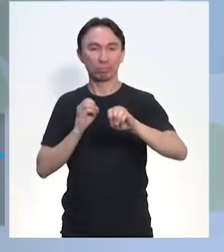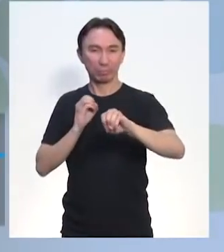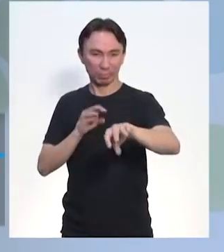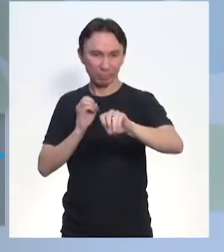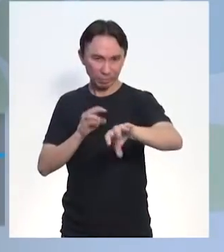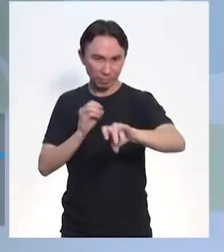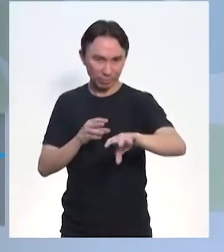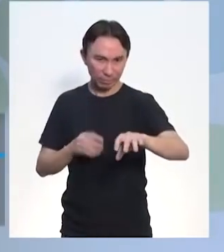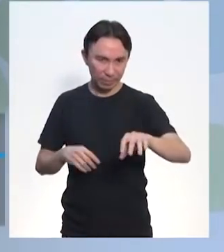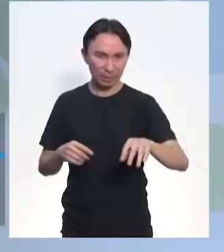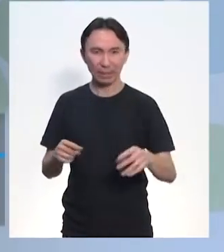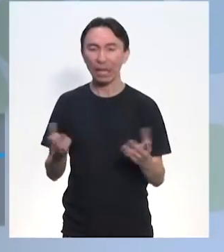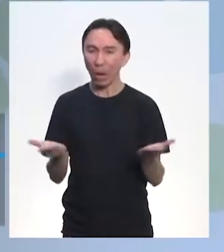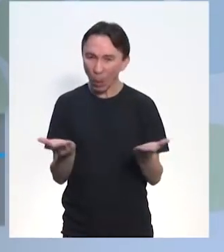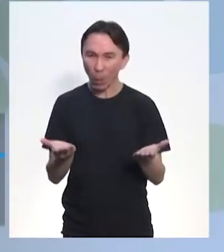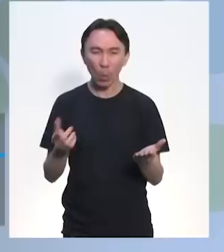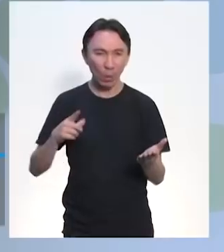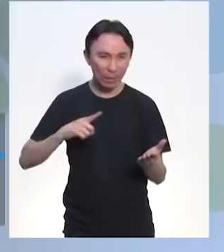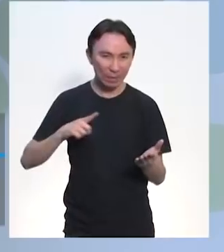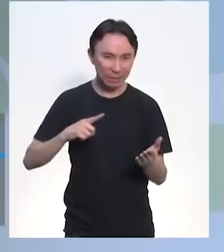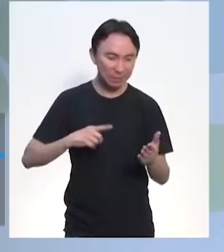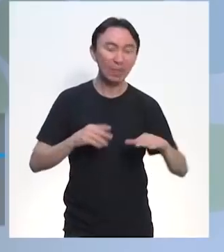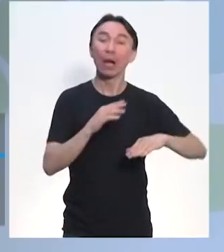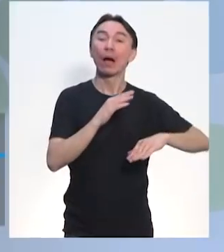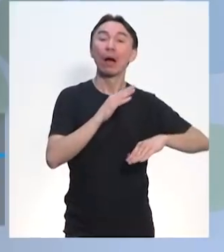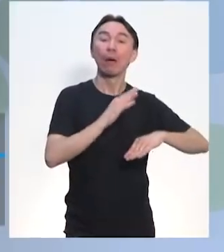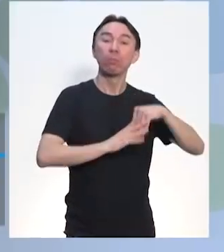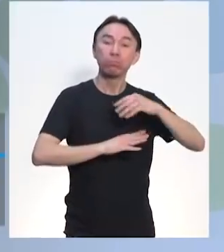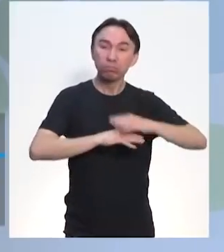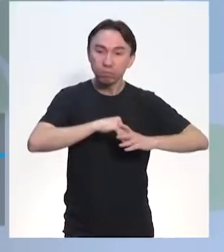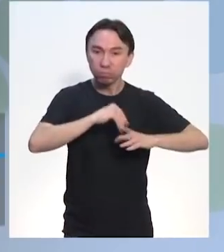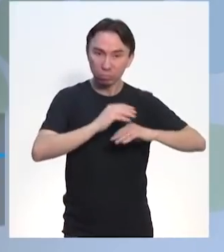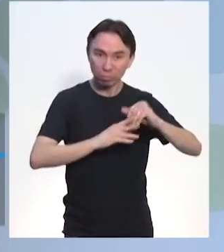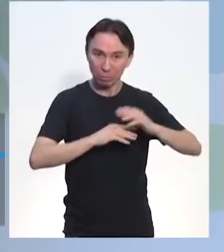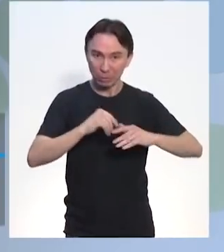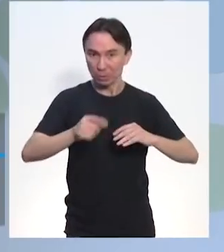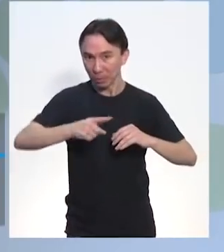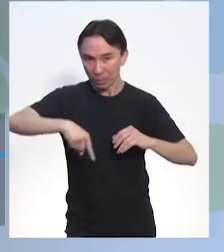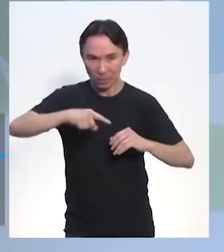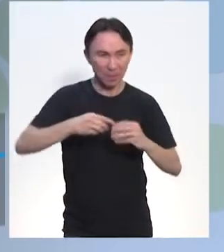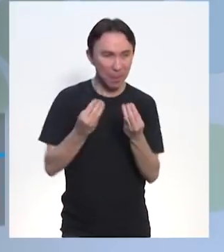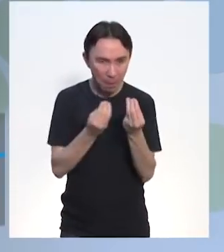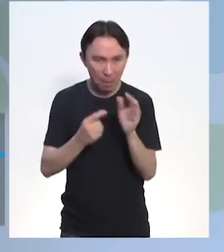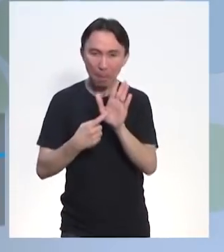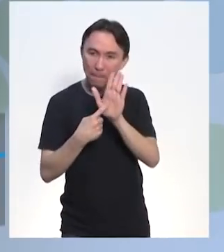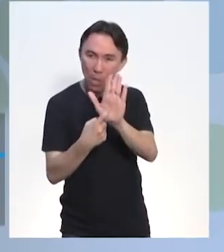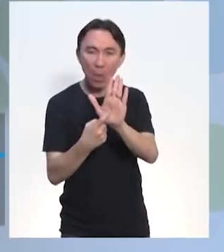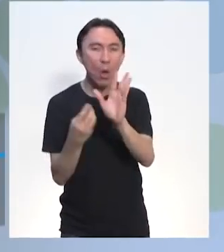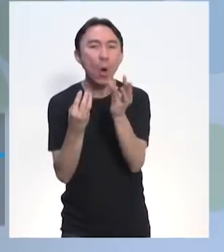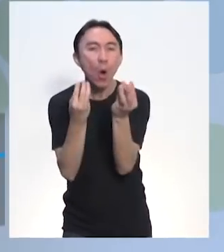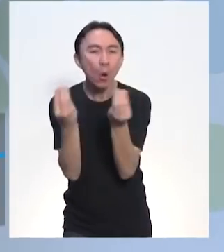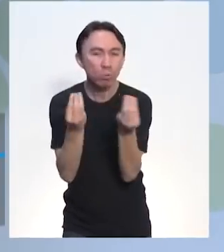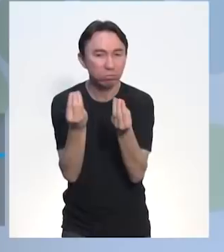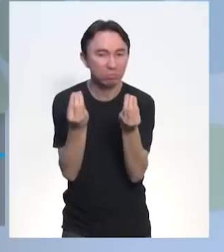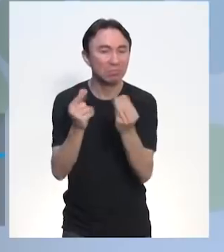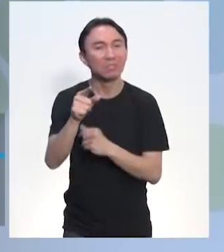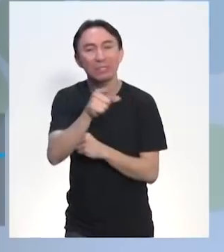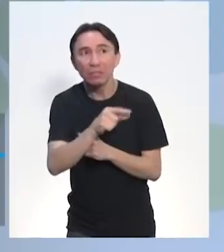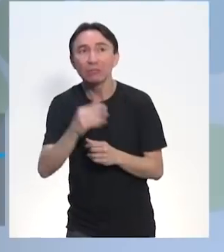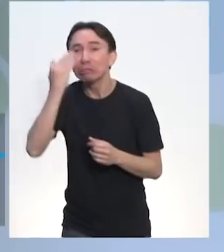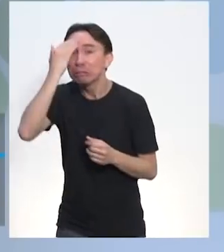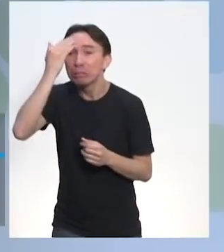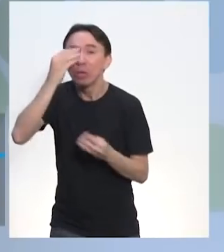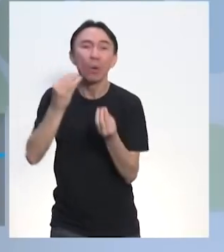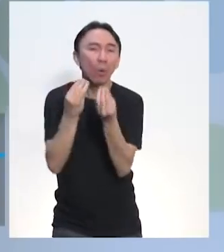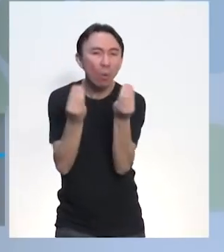vamos partir para essa habilidade. Aí eu vou mostrar para vocês como que vai funcionar essa habilidade, para vocês entenderem também como